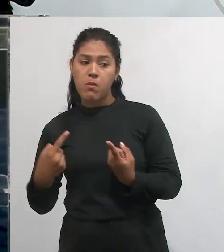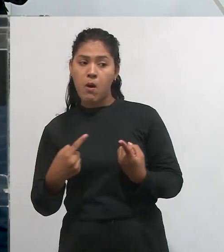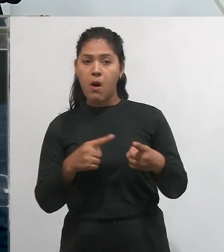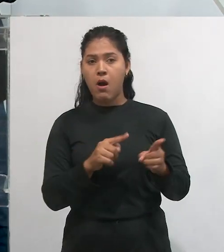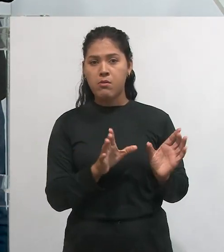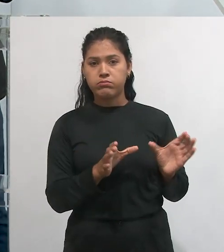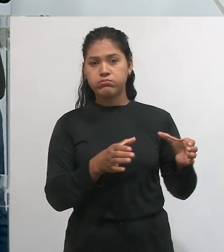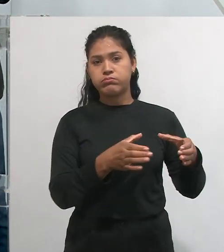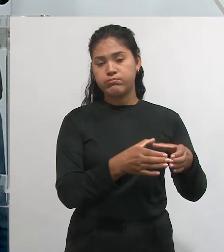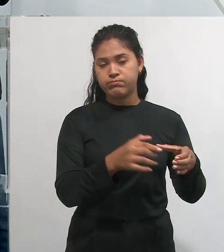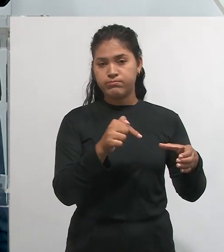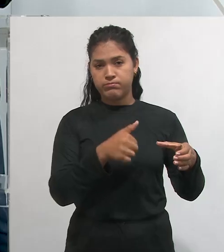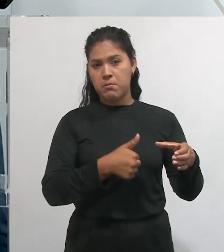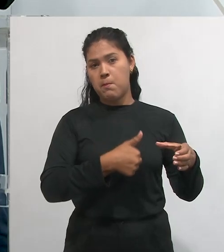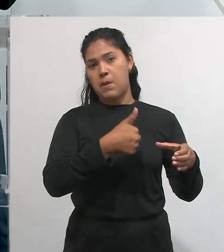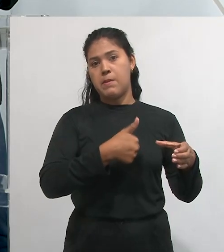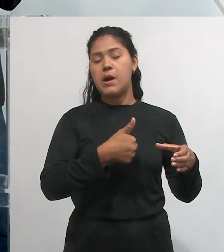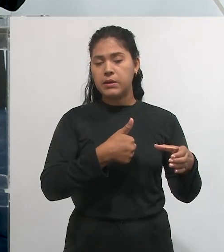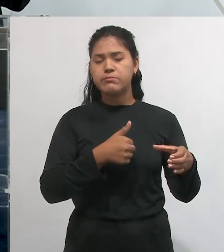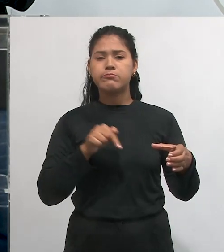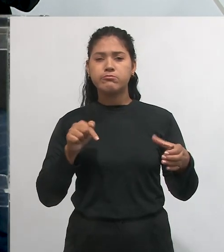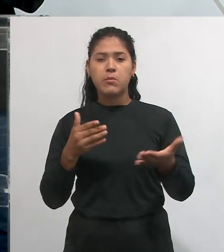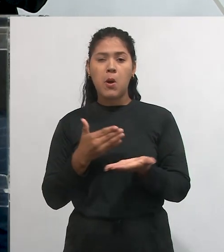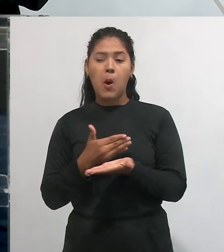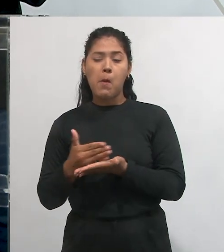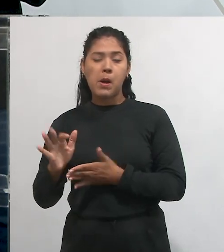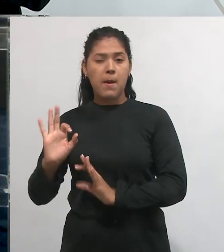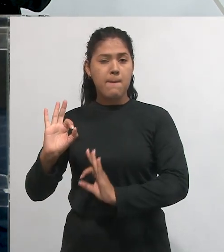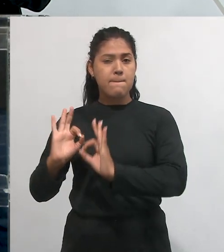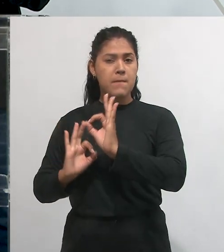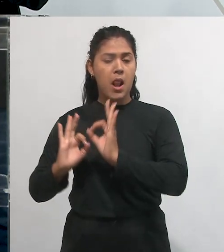se organiza um pensamento